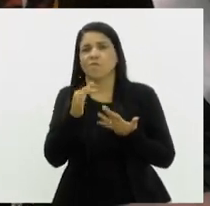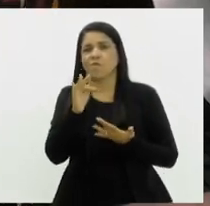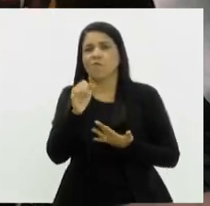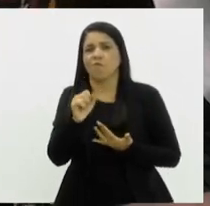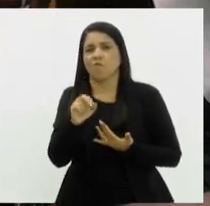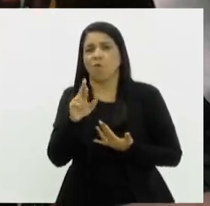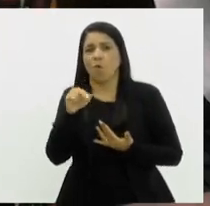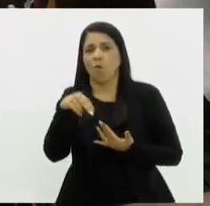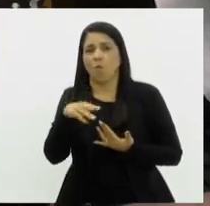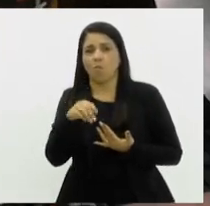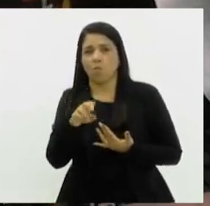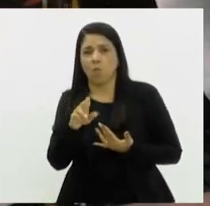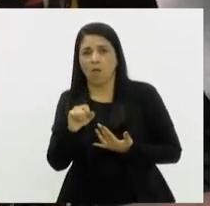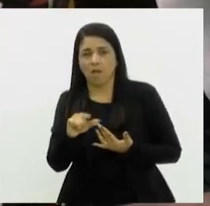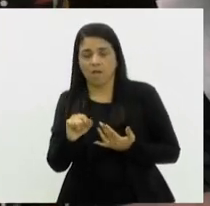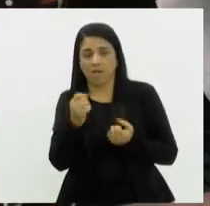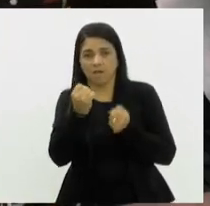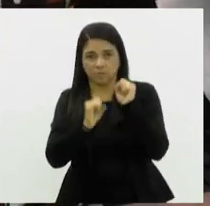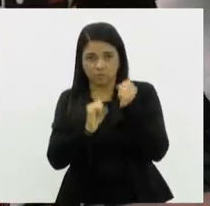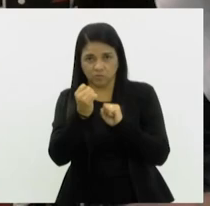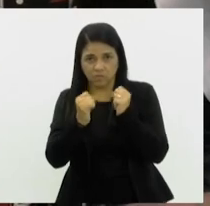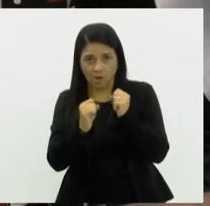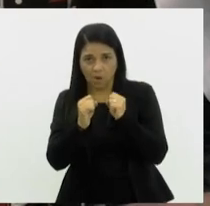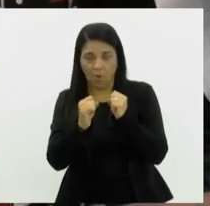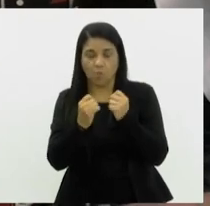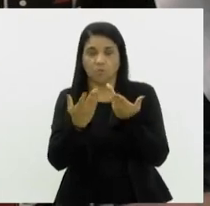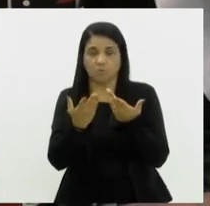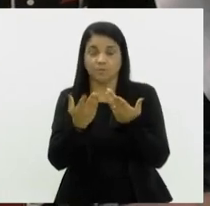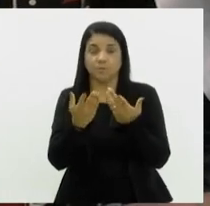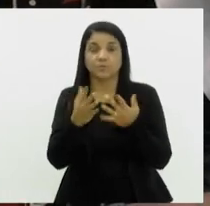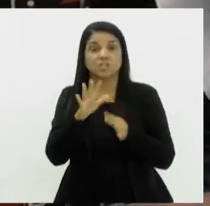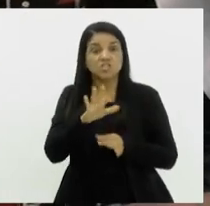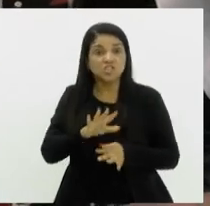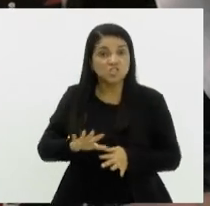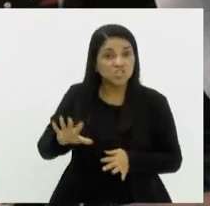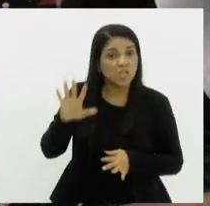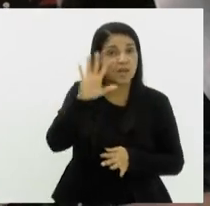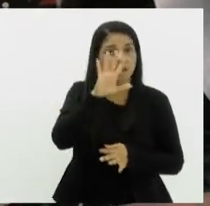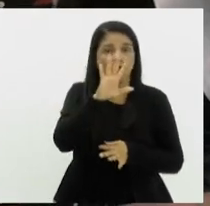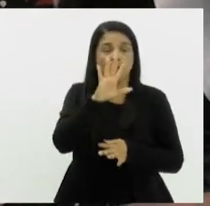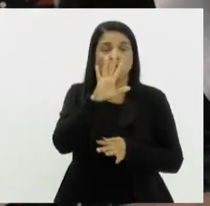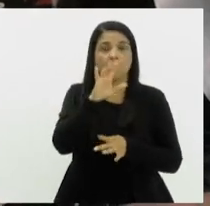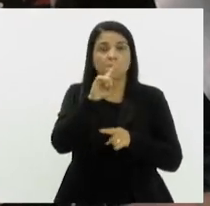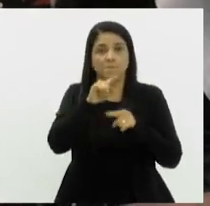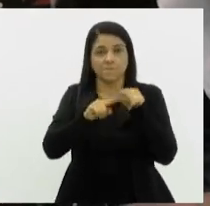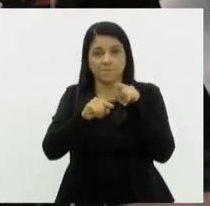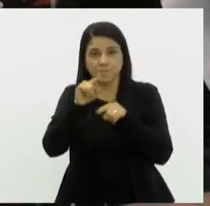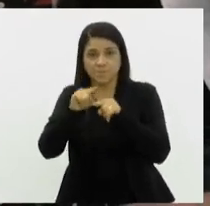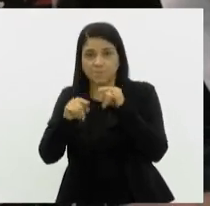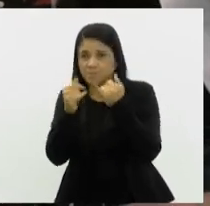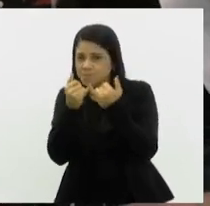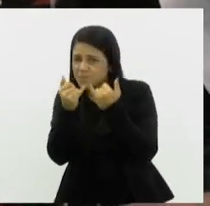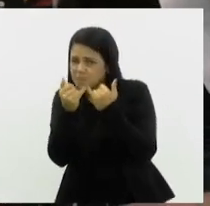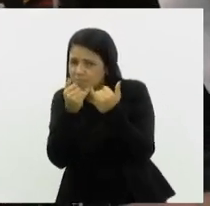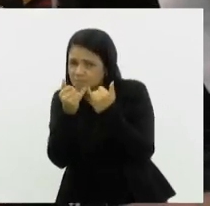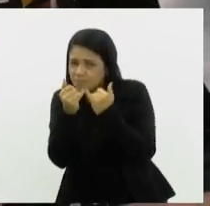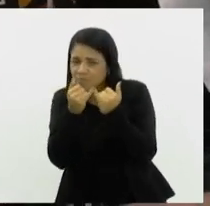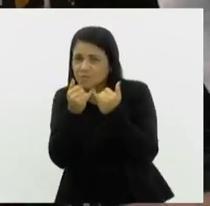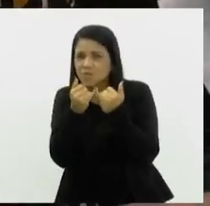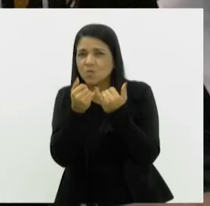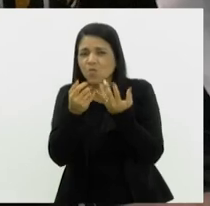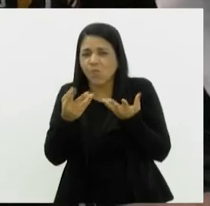que propriamente de um alimento. No geral, tem-se que os produtos similares têm